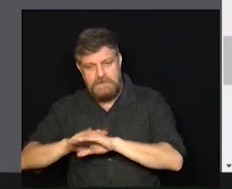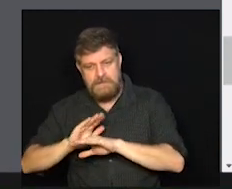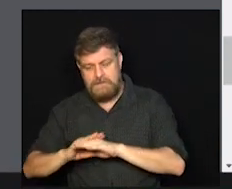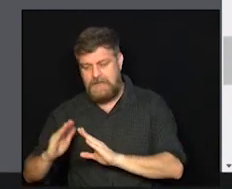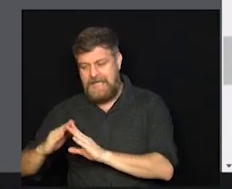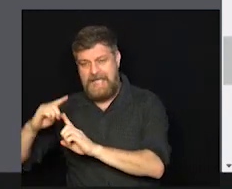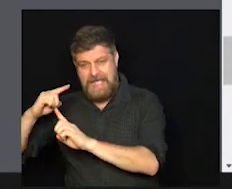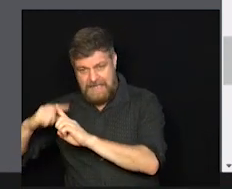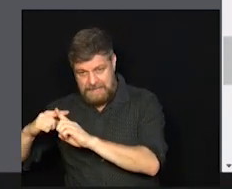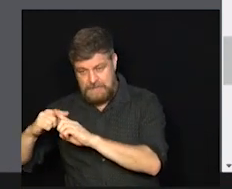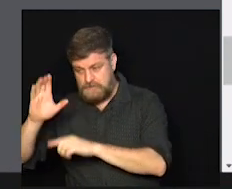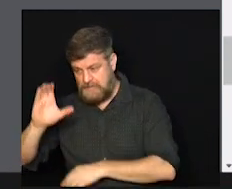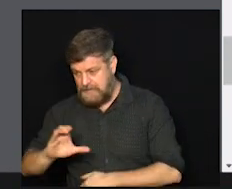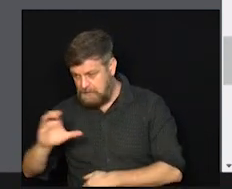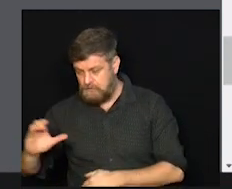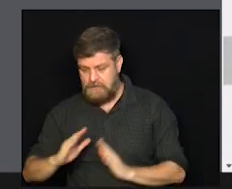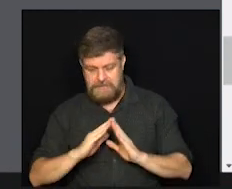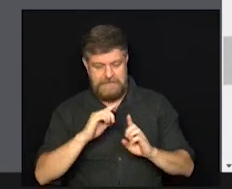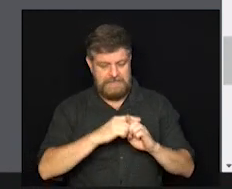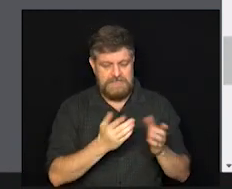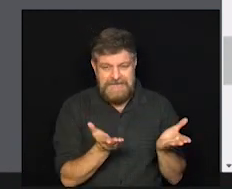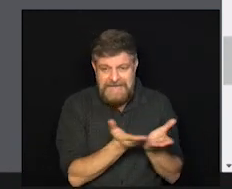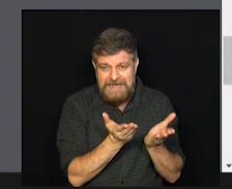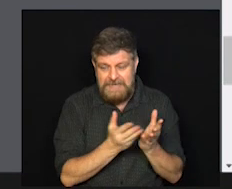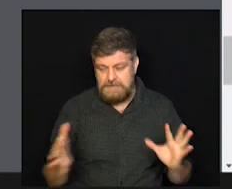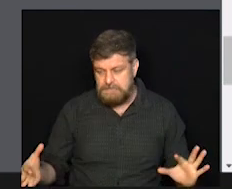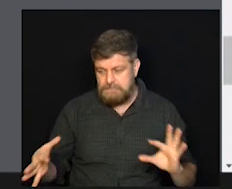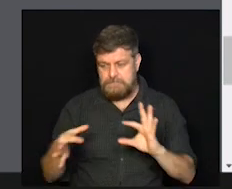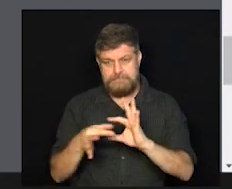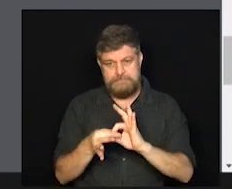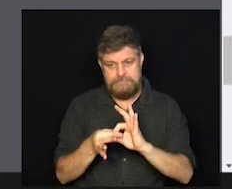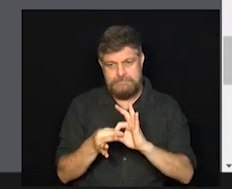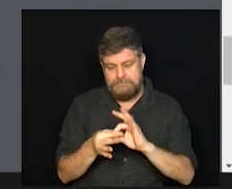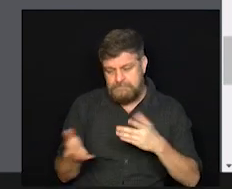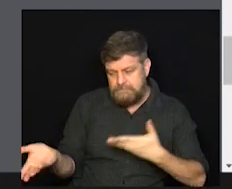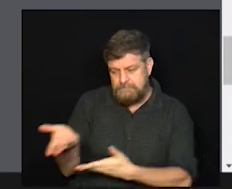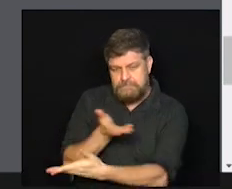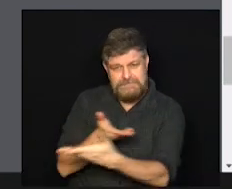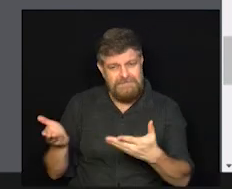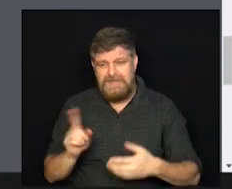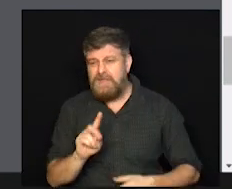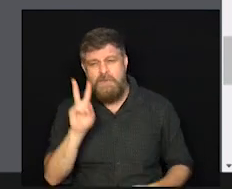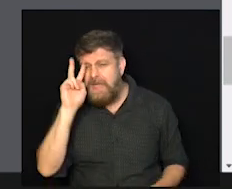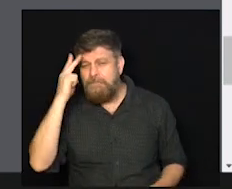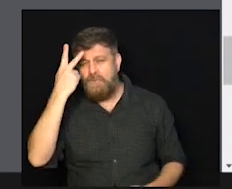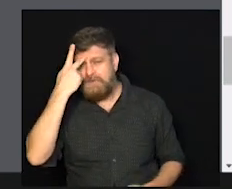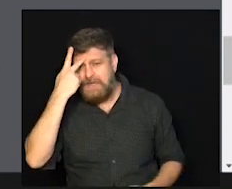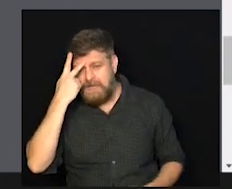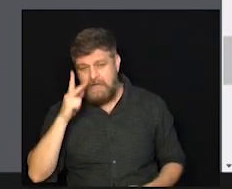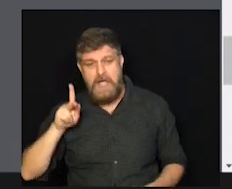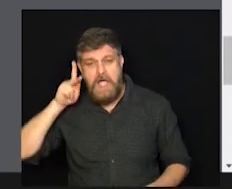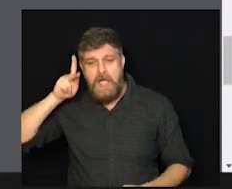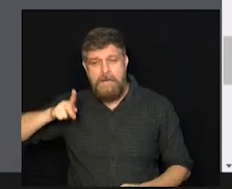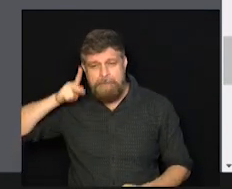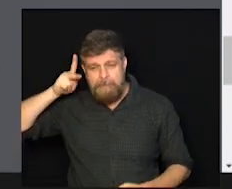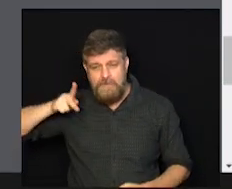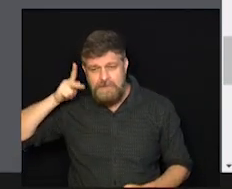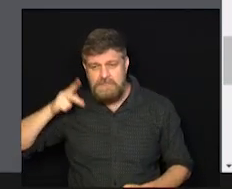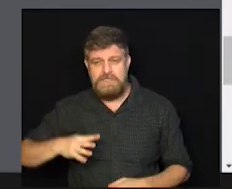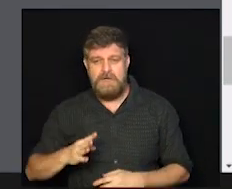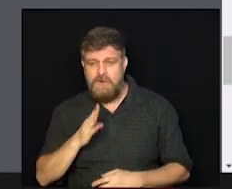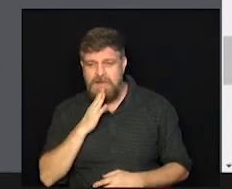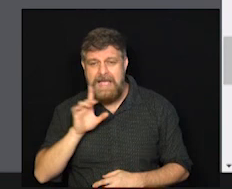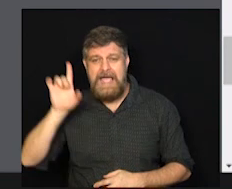Igreja Católica. Então, significa que as religiões precisam se converter a, politicamente, conhecer a vontade de